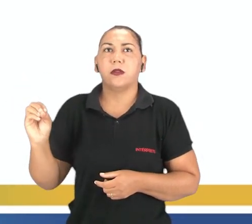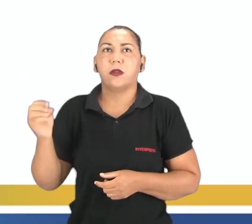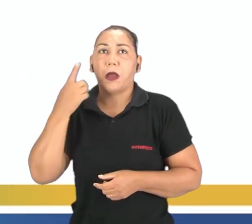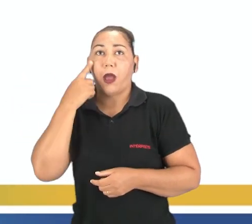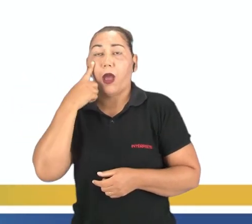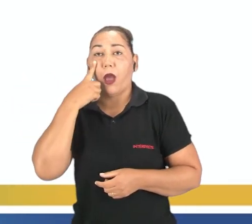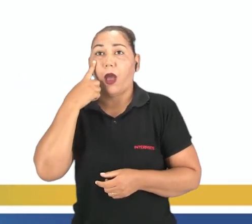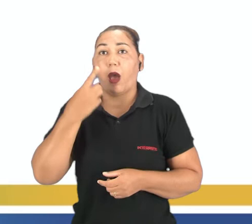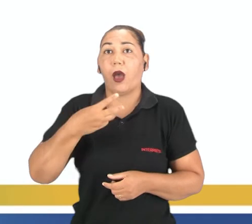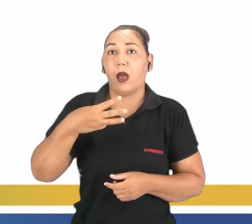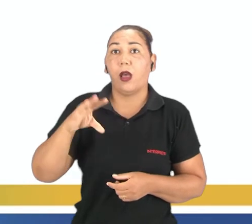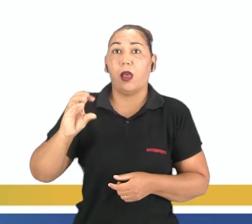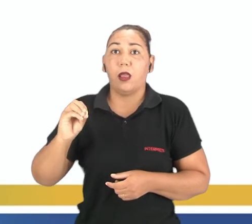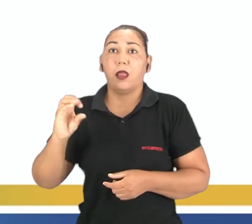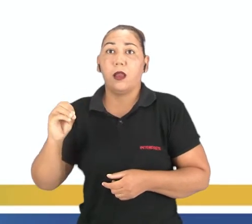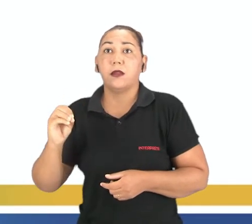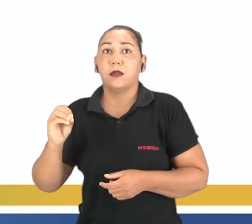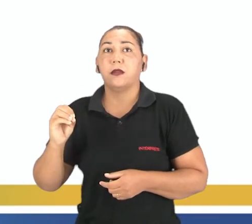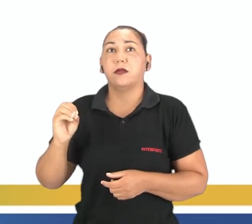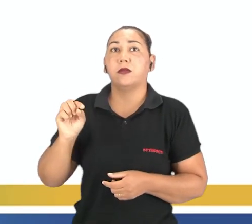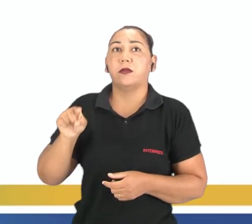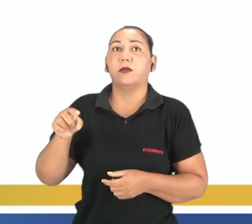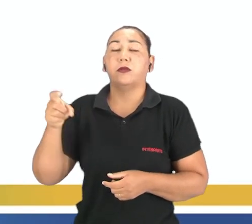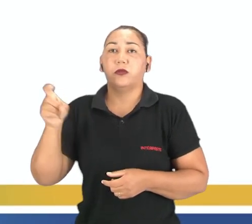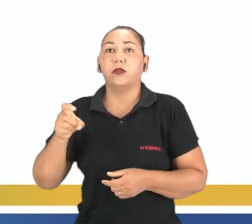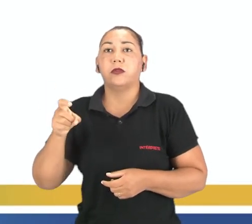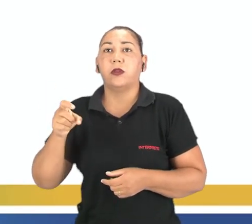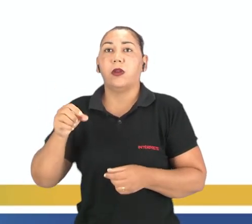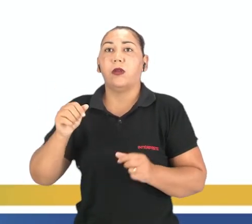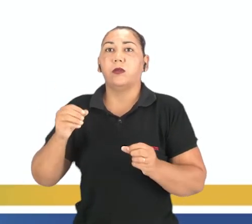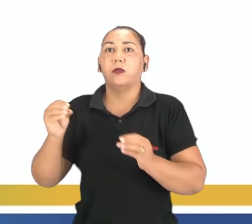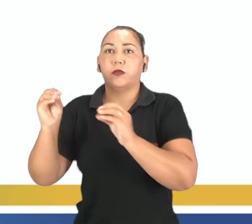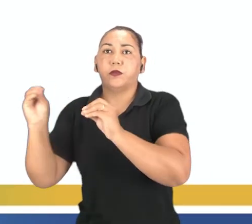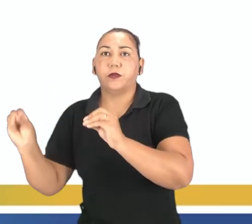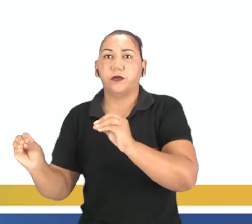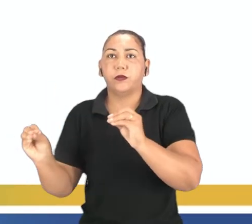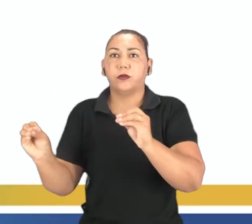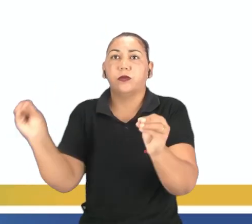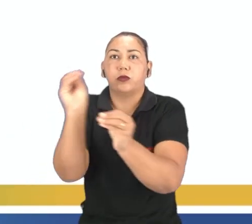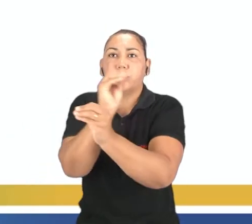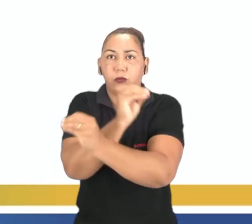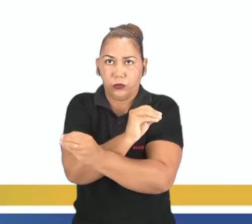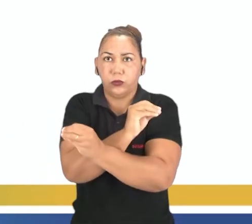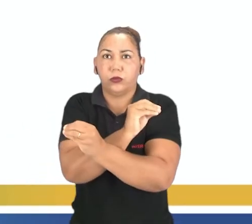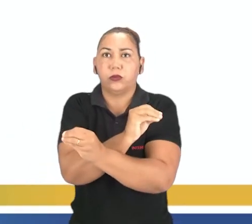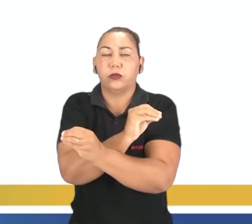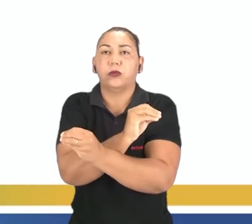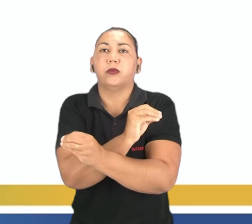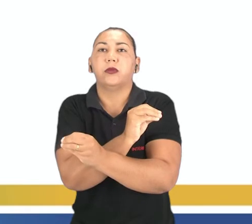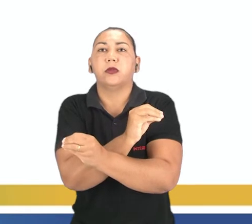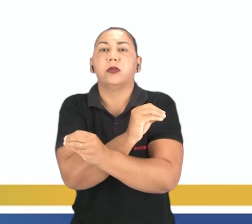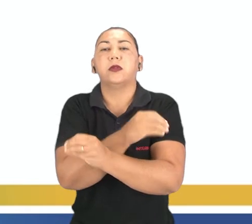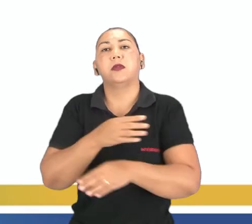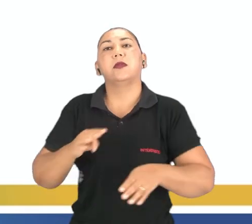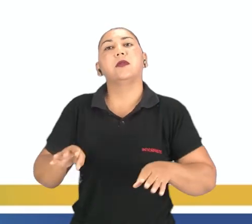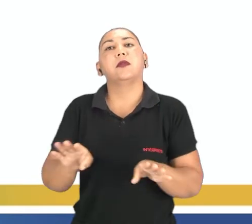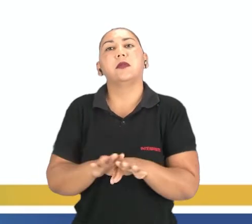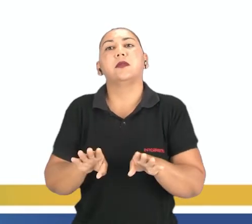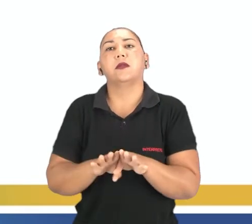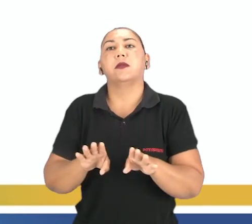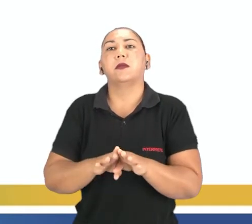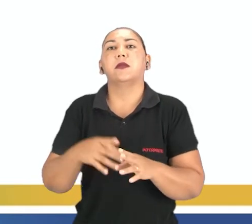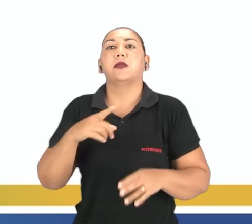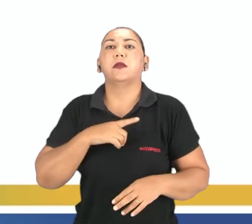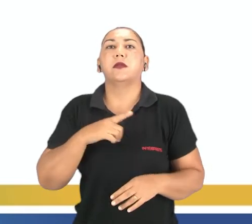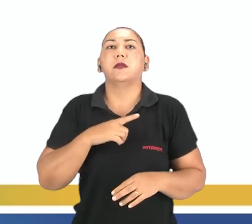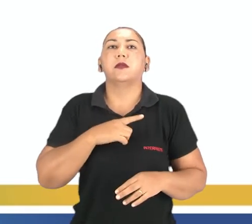que está multiplicando x, ele pode passar para o outro lado dividindo. Então, nós teremos 2.700 dividido para 300, ou